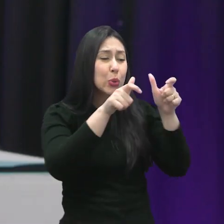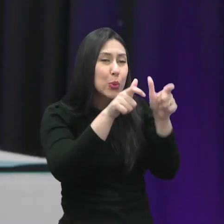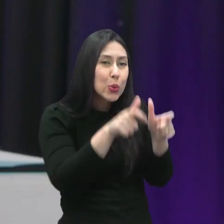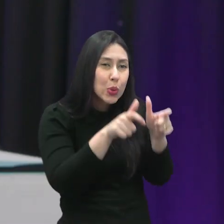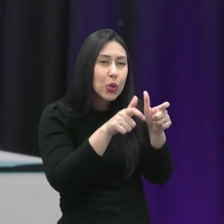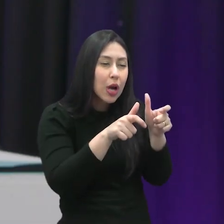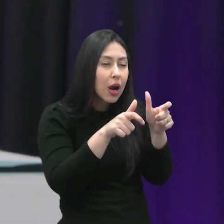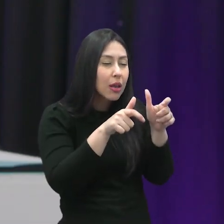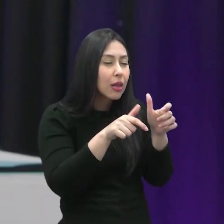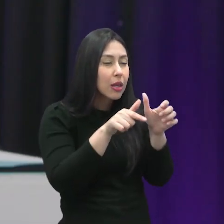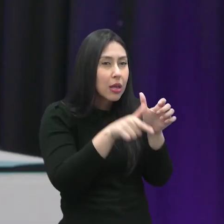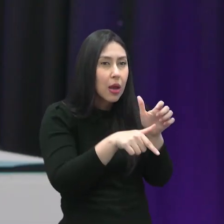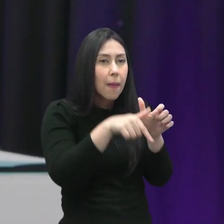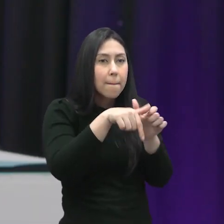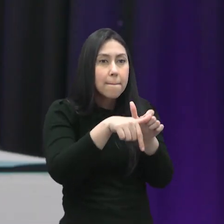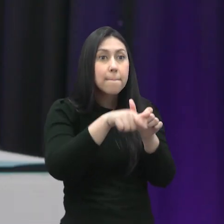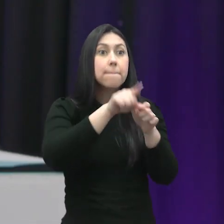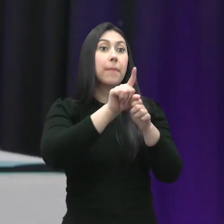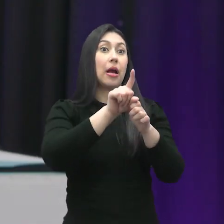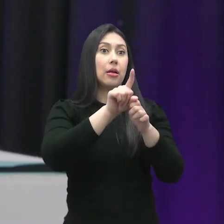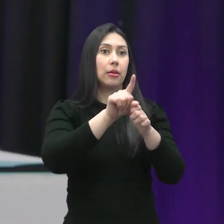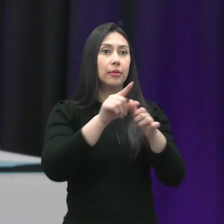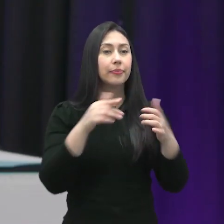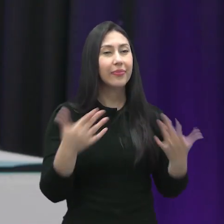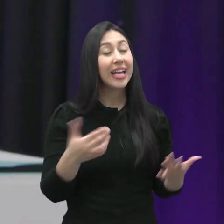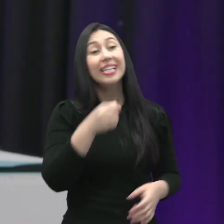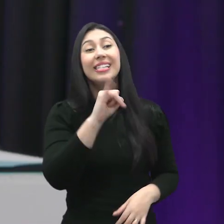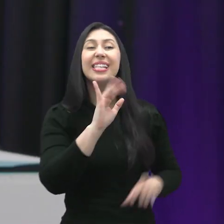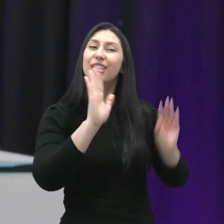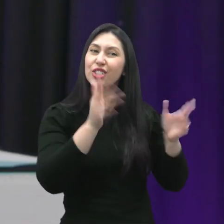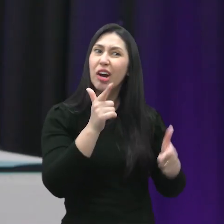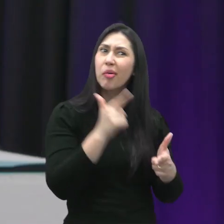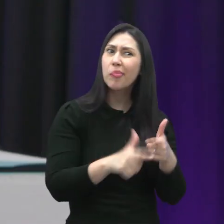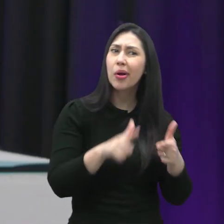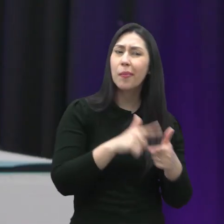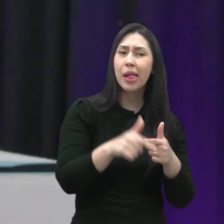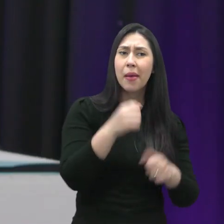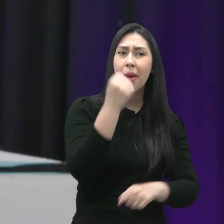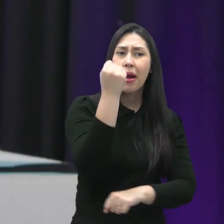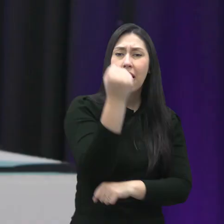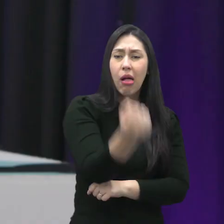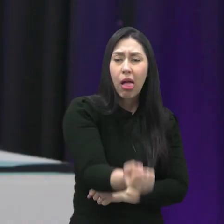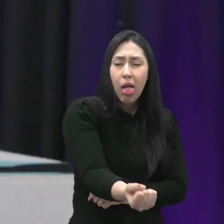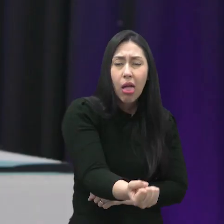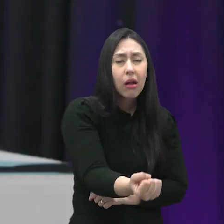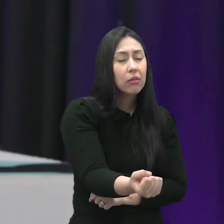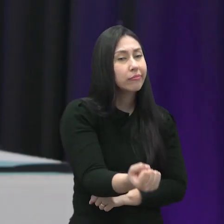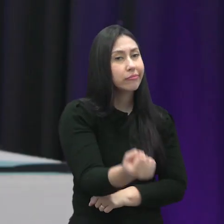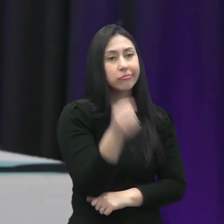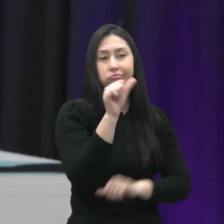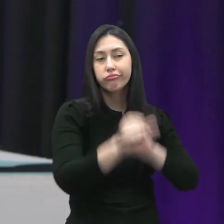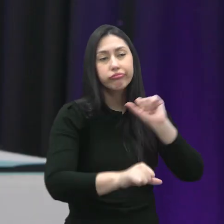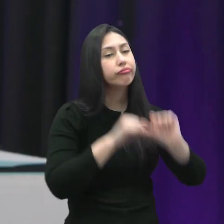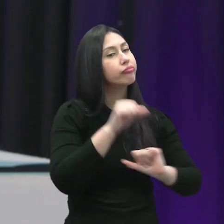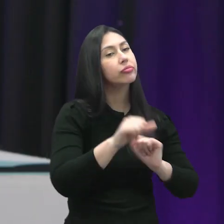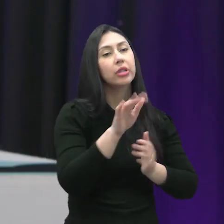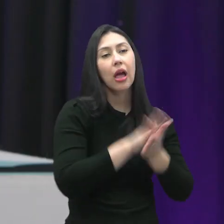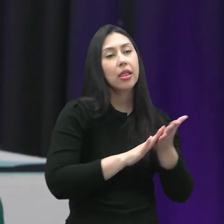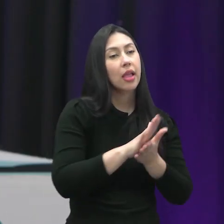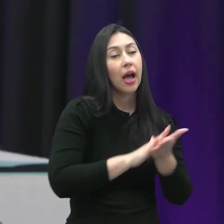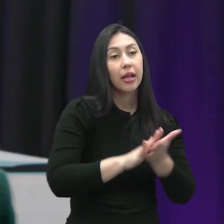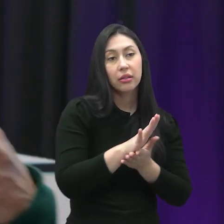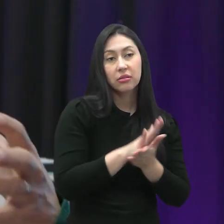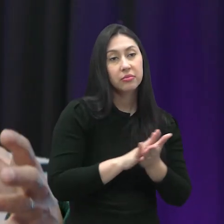vasectomia. Então, se esse homem ele já tem uma impotência sexual, isso não vai ser alterado pela vasectomia. Ou se ele